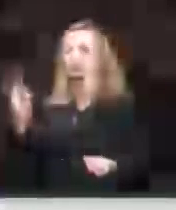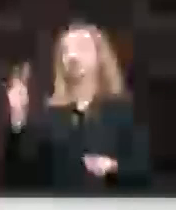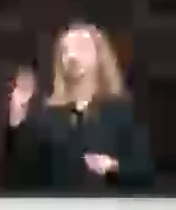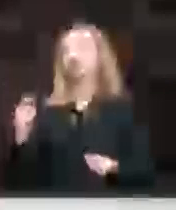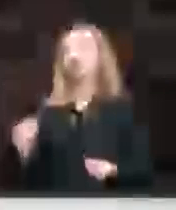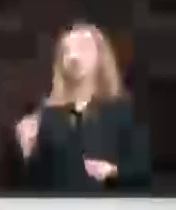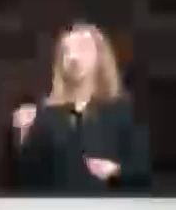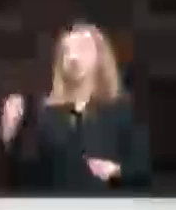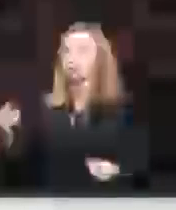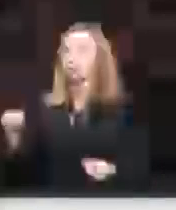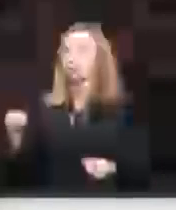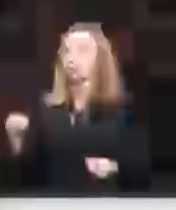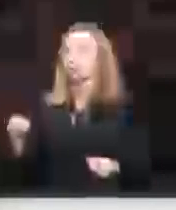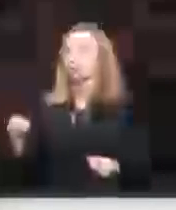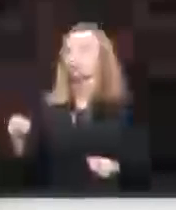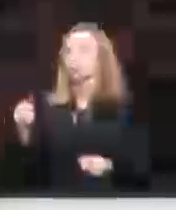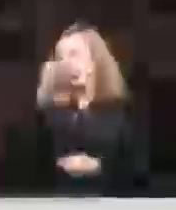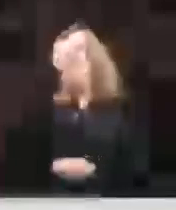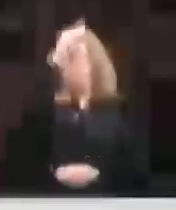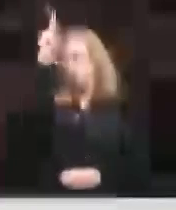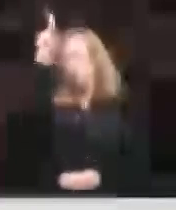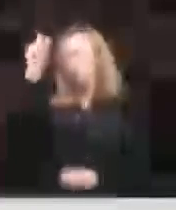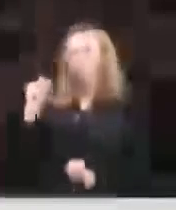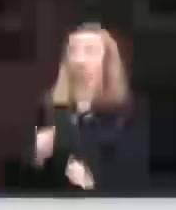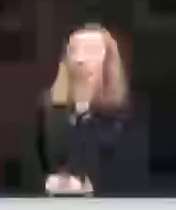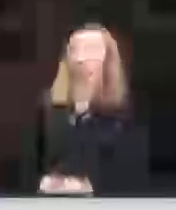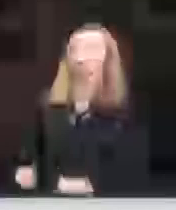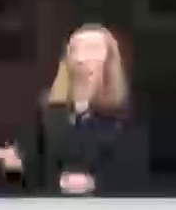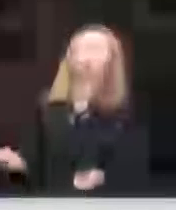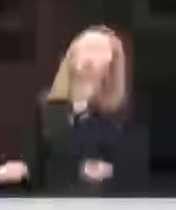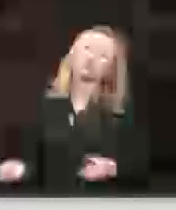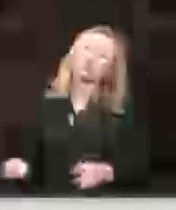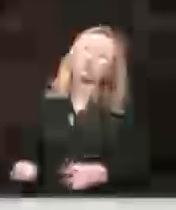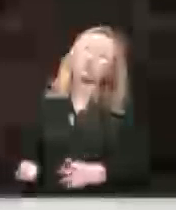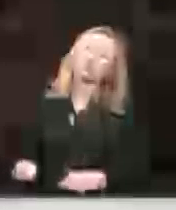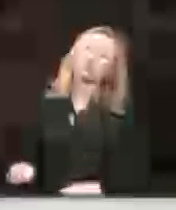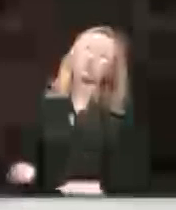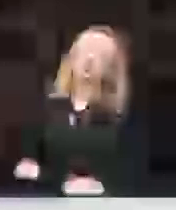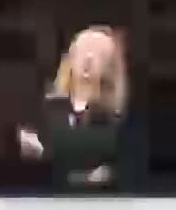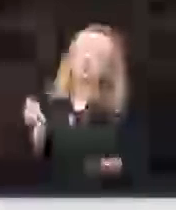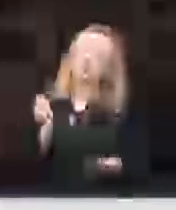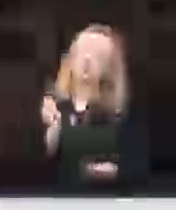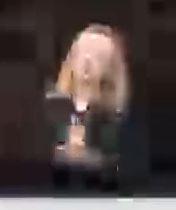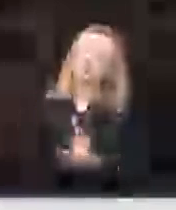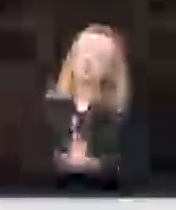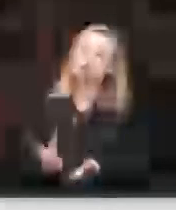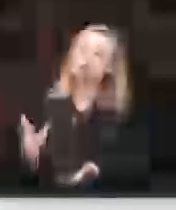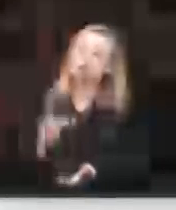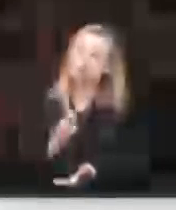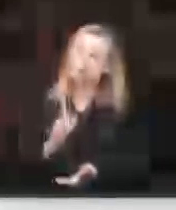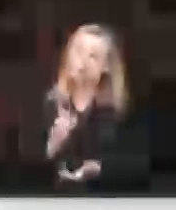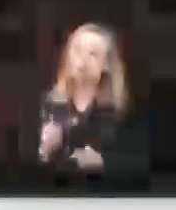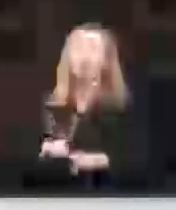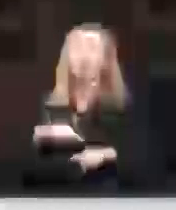inteira, terceirizaram a gestão inteira. Mas nós aqui nesta